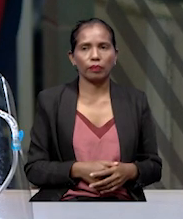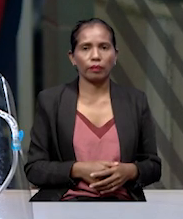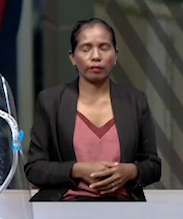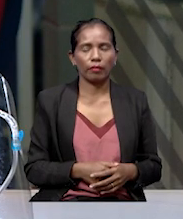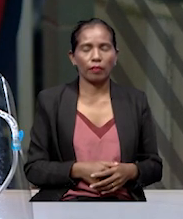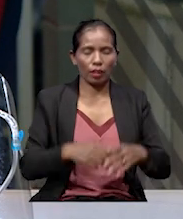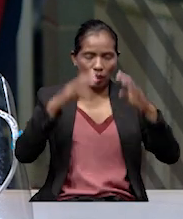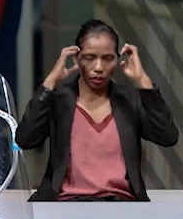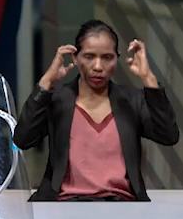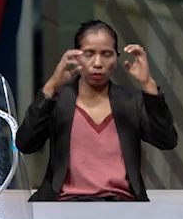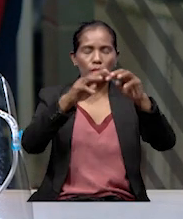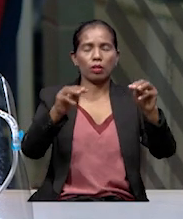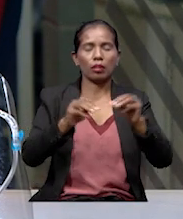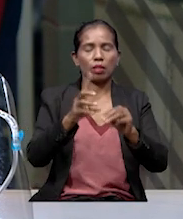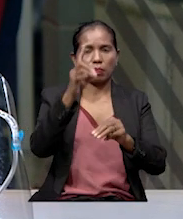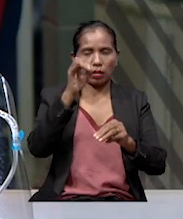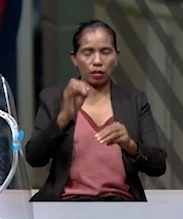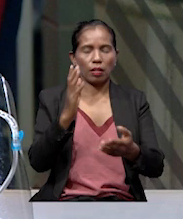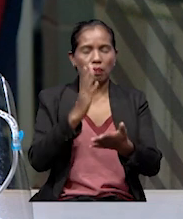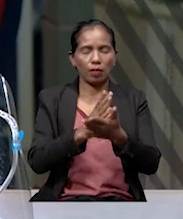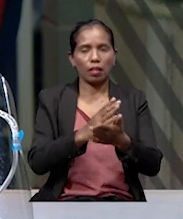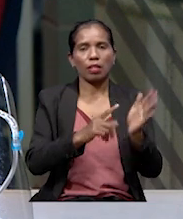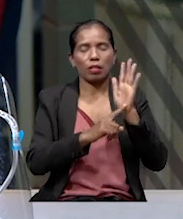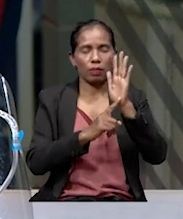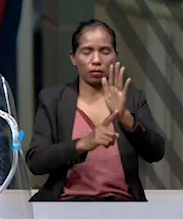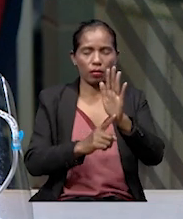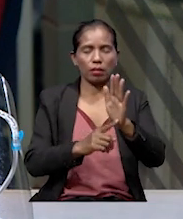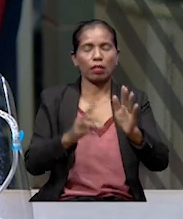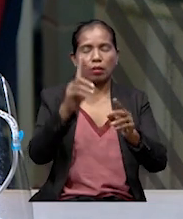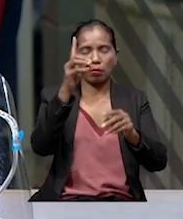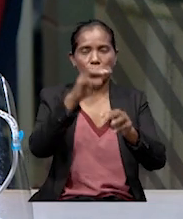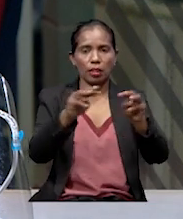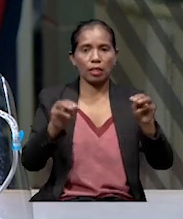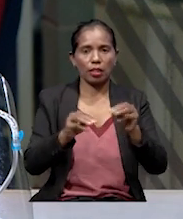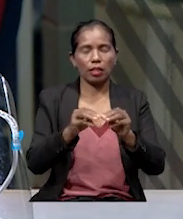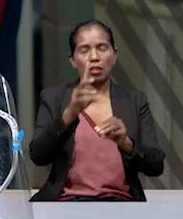Educação Município Dili limite transferência estudante e a capital Dili no município.